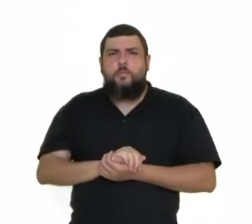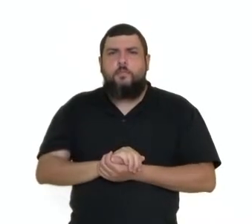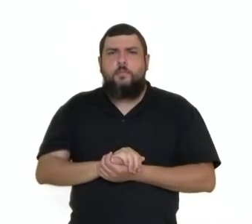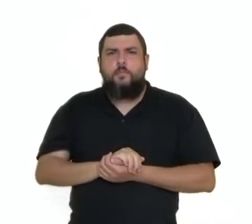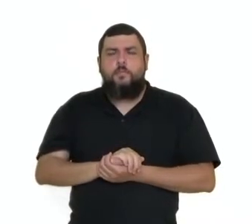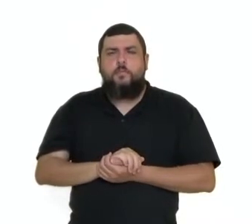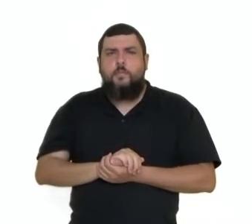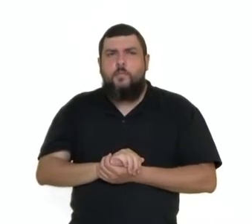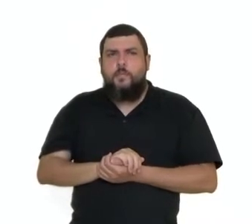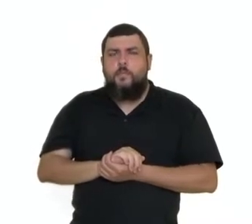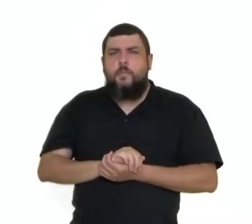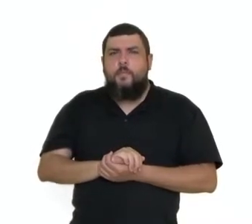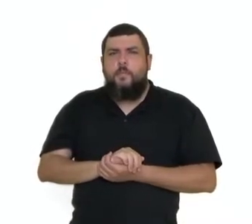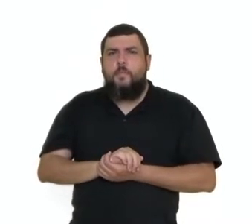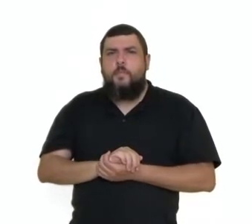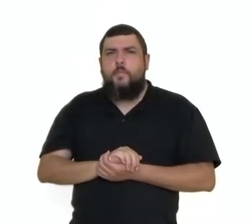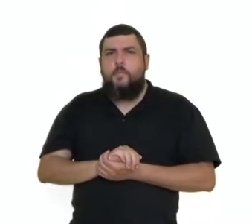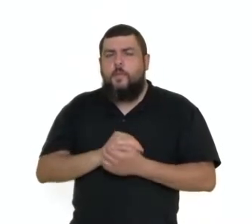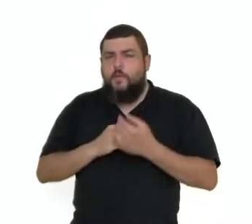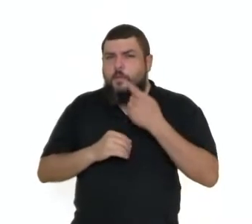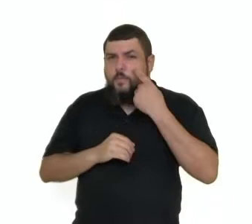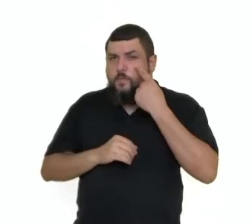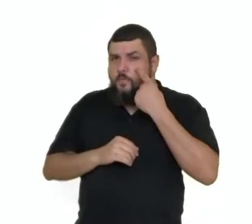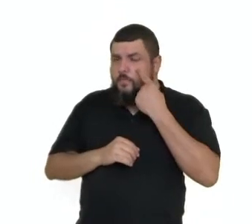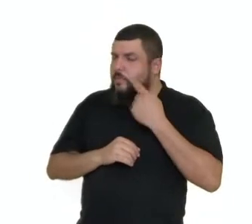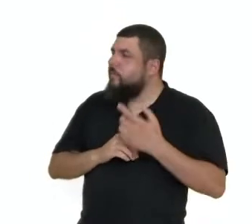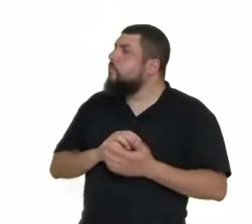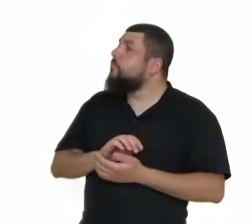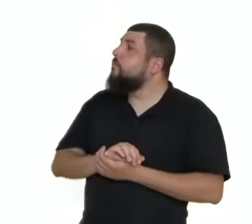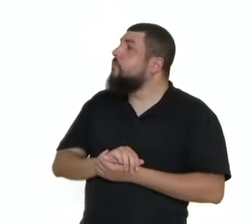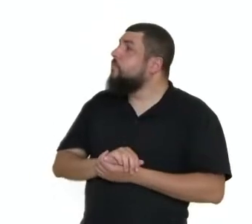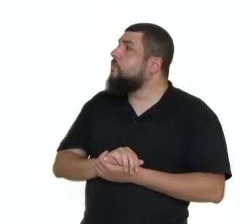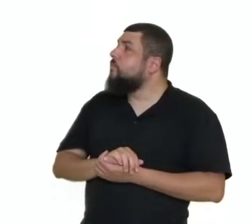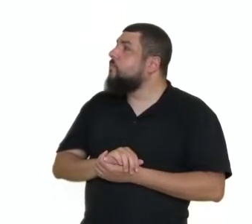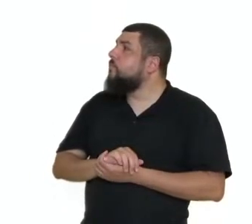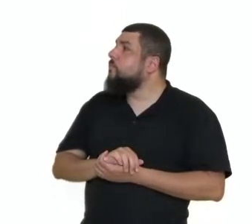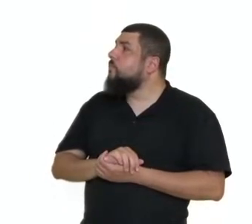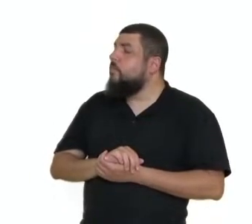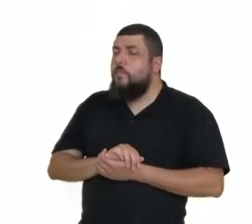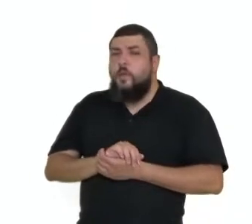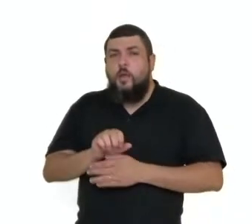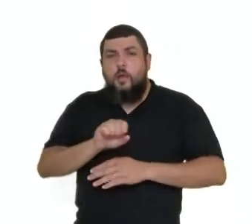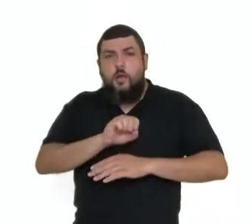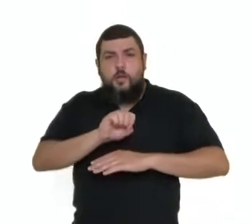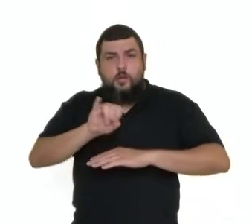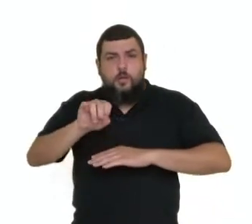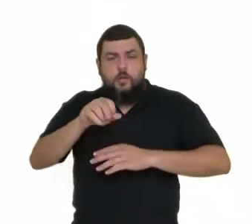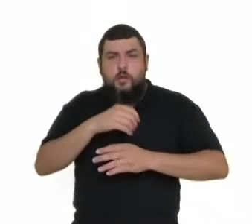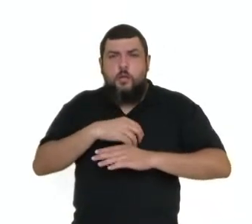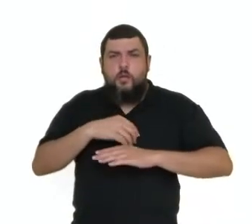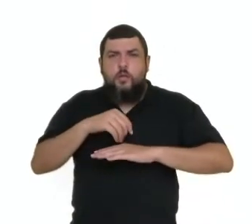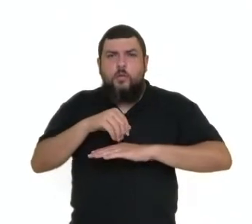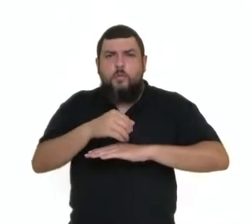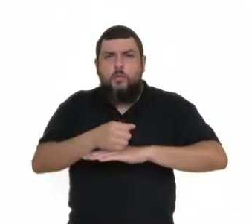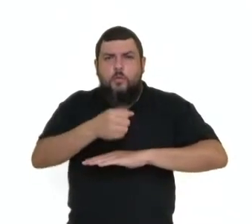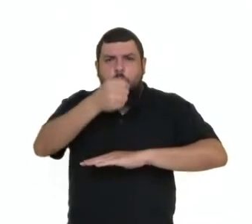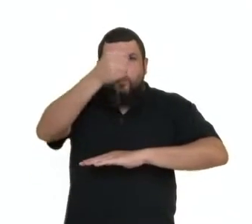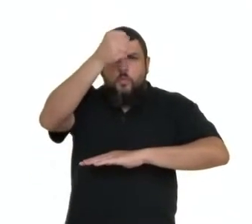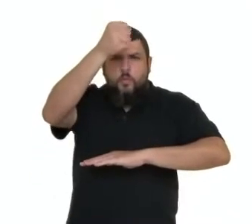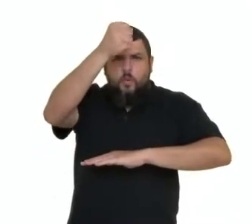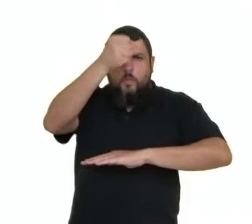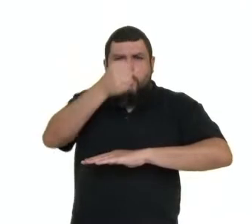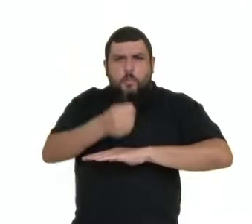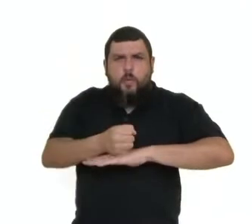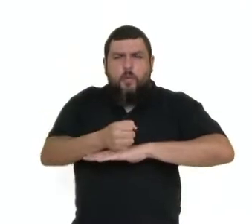Ao tocar na estaca, a energia do martelo é transferida e se multiplicarmos a distância média de penetração pela força